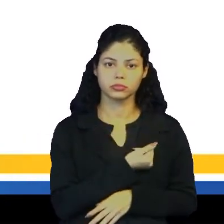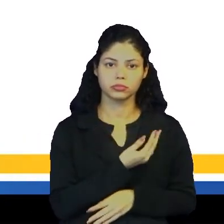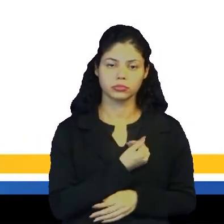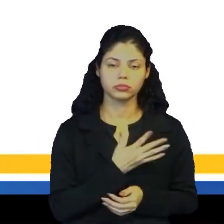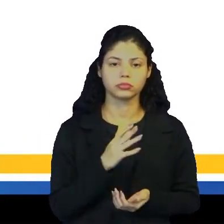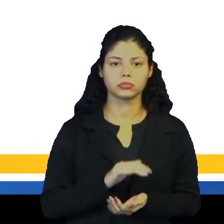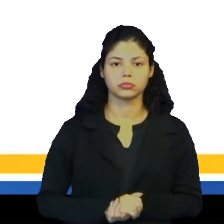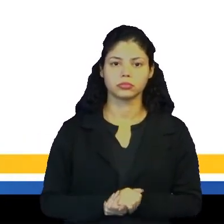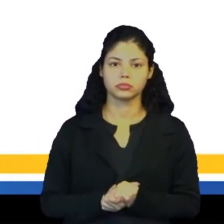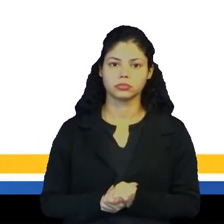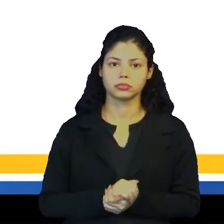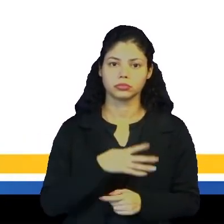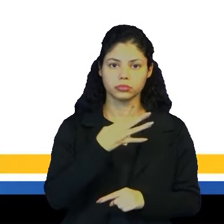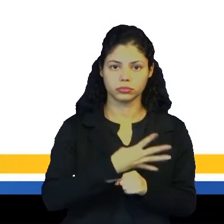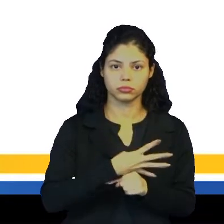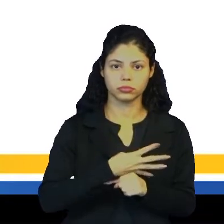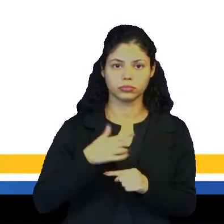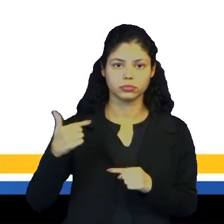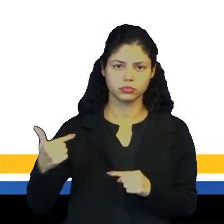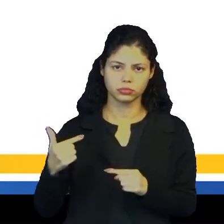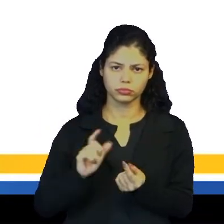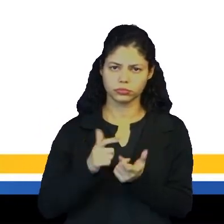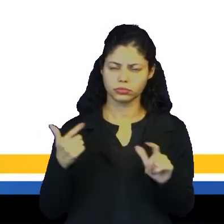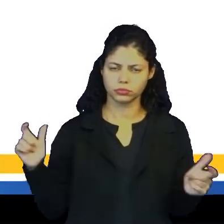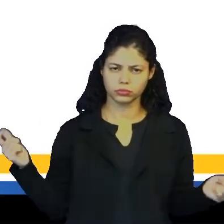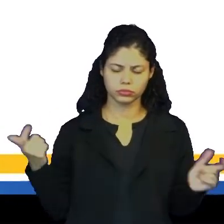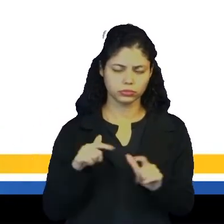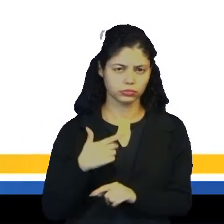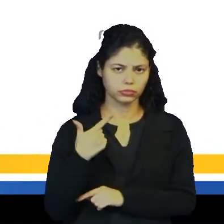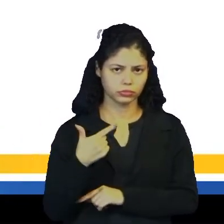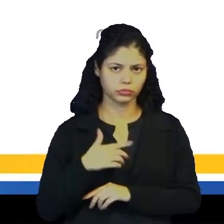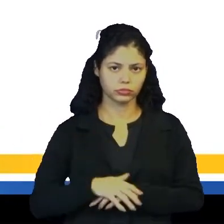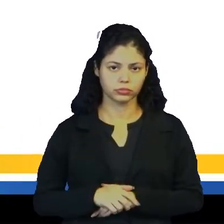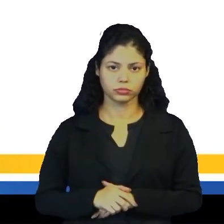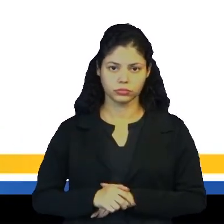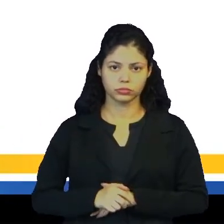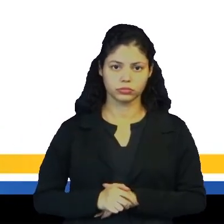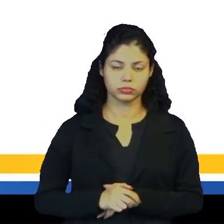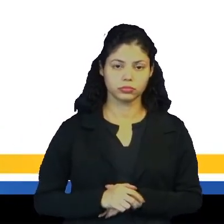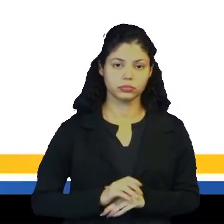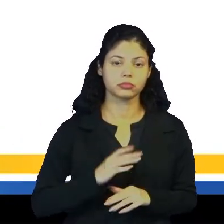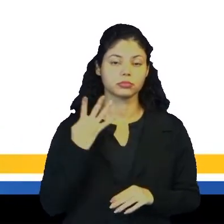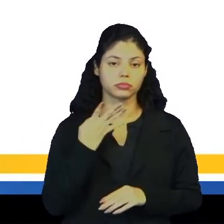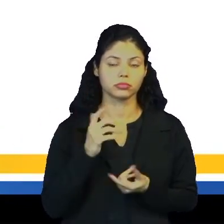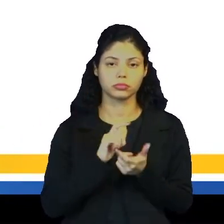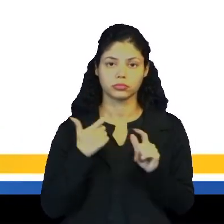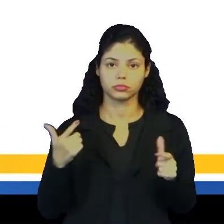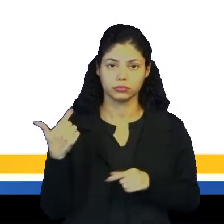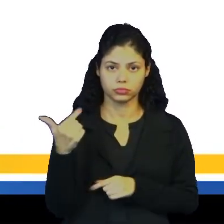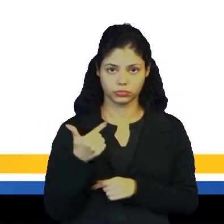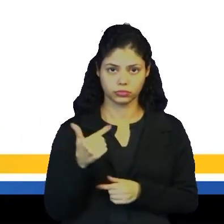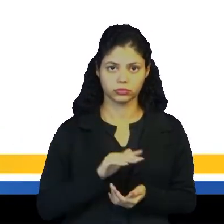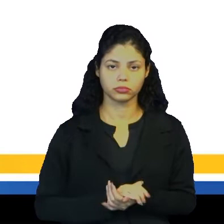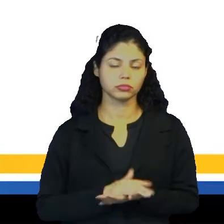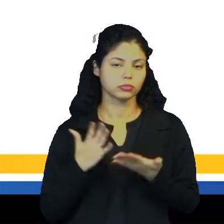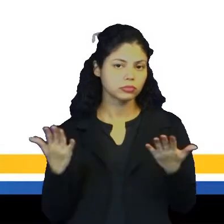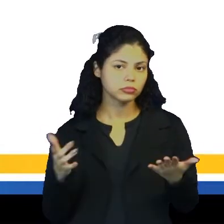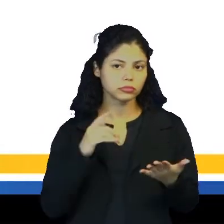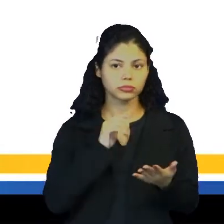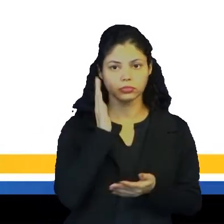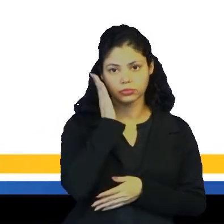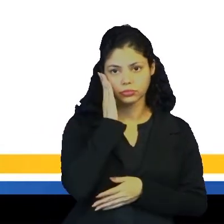numeradores. 4 é maior ou menor que 2? 4 é maior que 2.